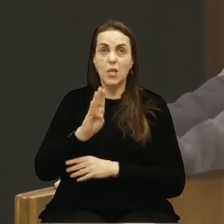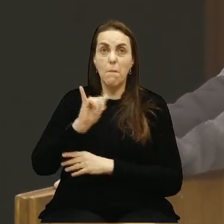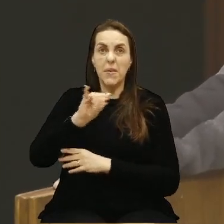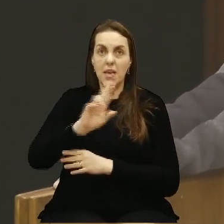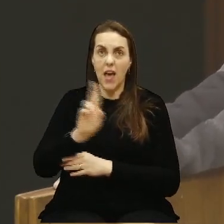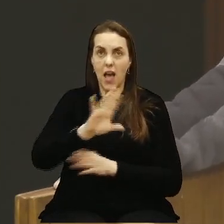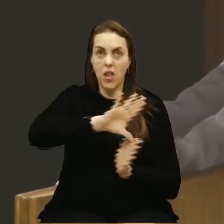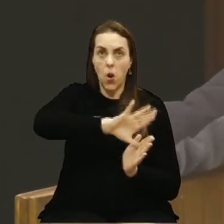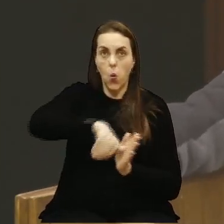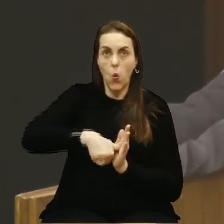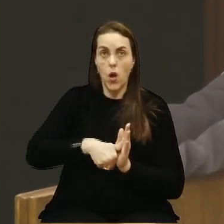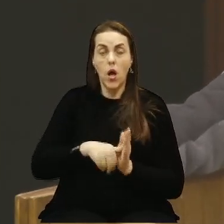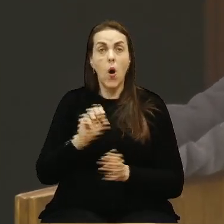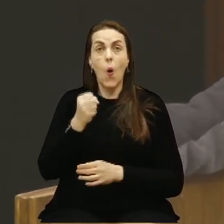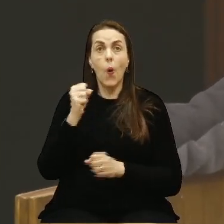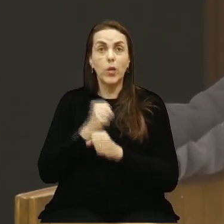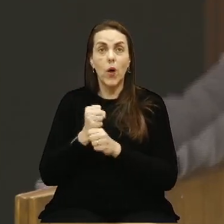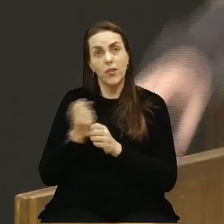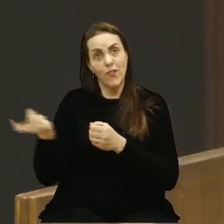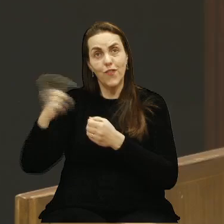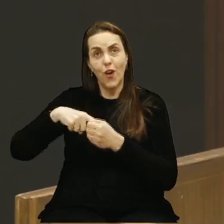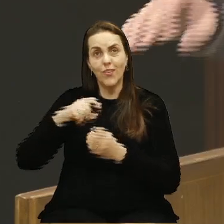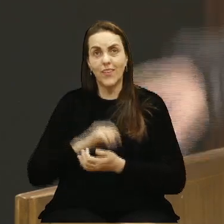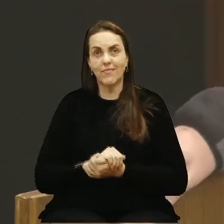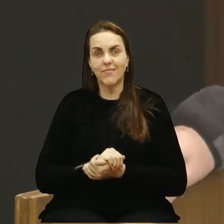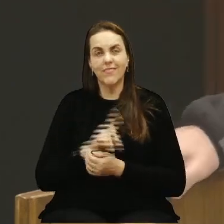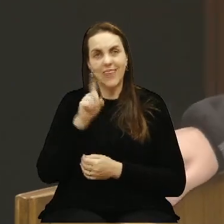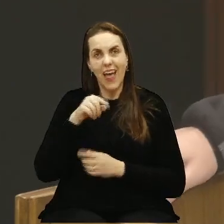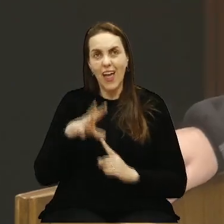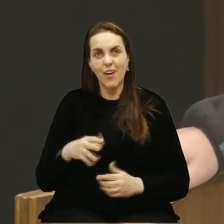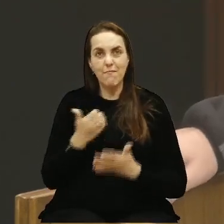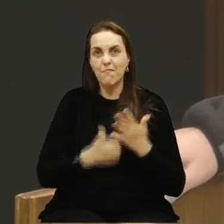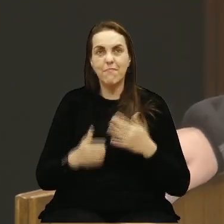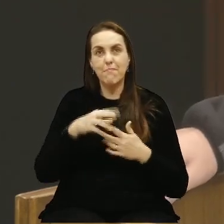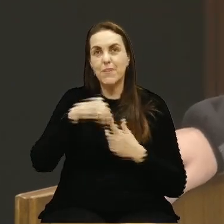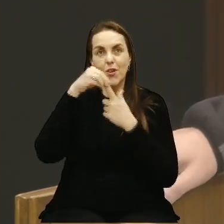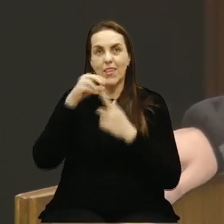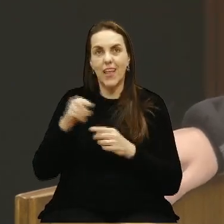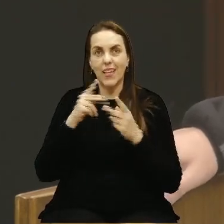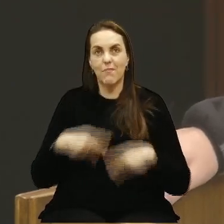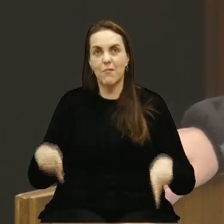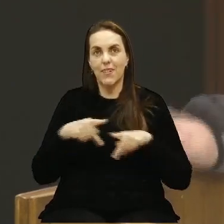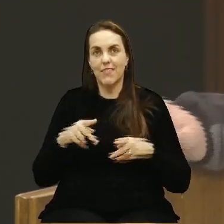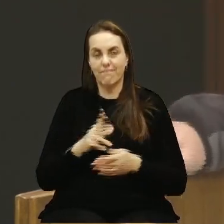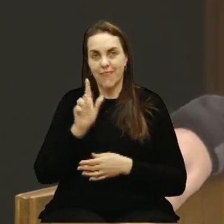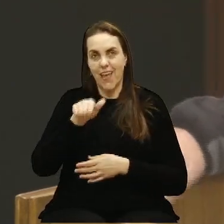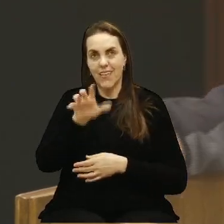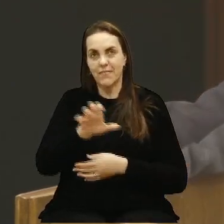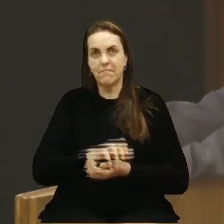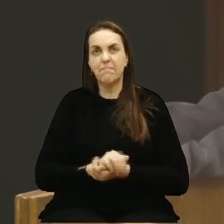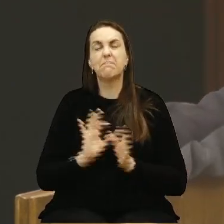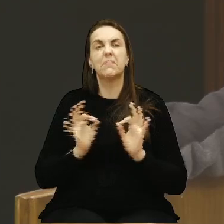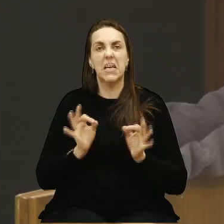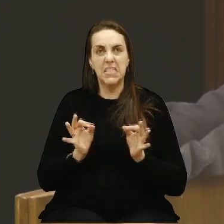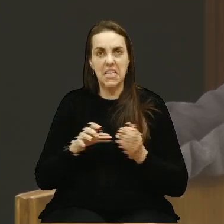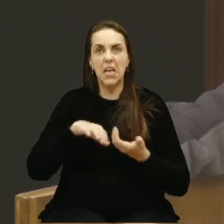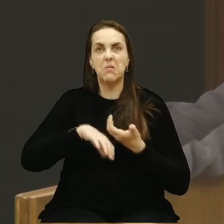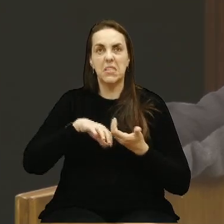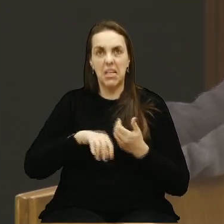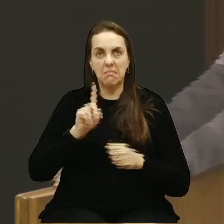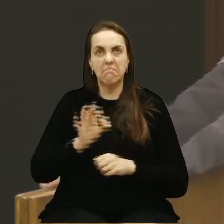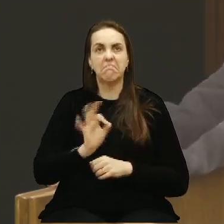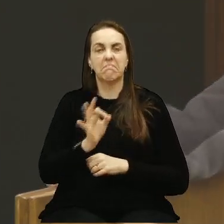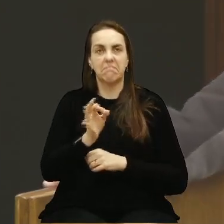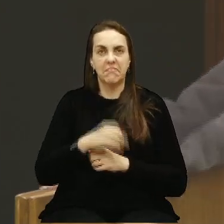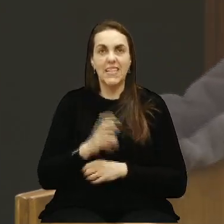D'Ambrosa, daqui a 8 anos pode voltar. Essa é a prioridade da população. Tá certo, Senado da República, 50